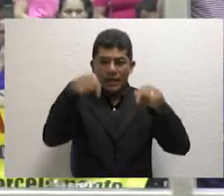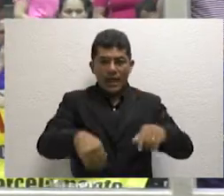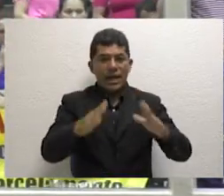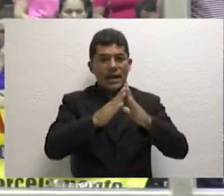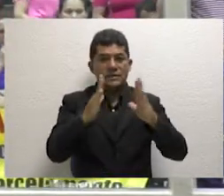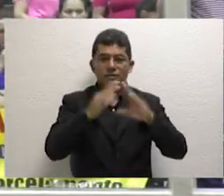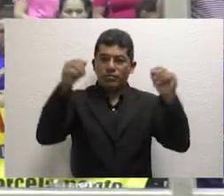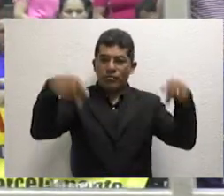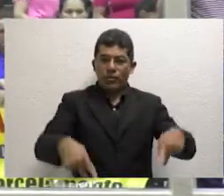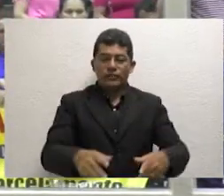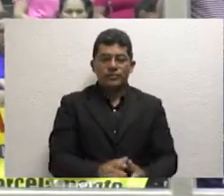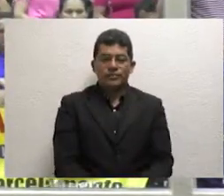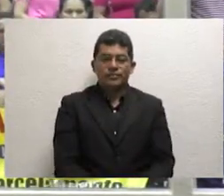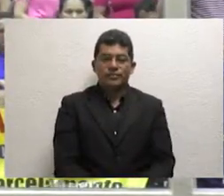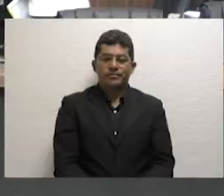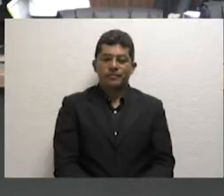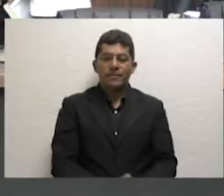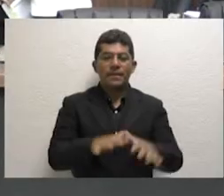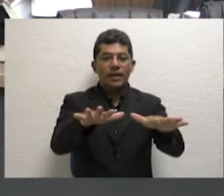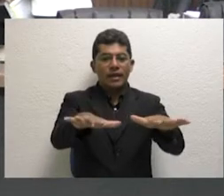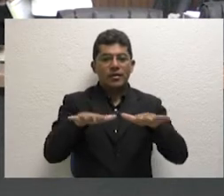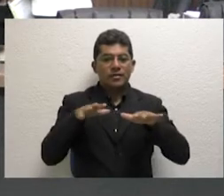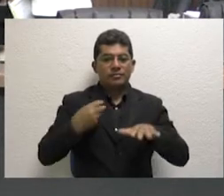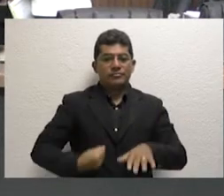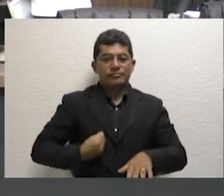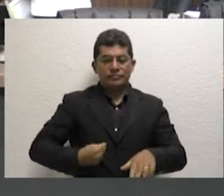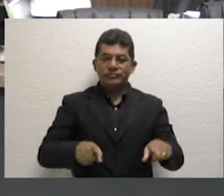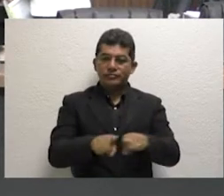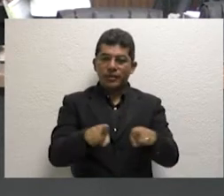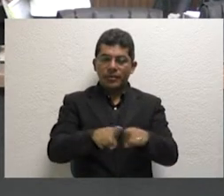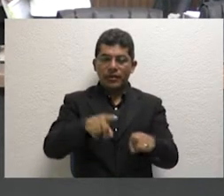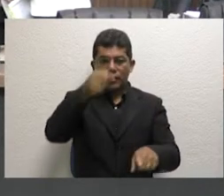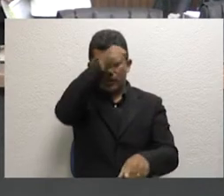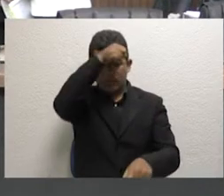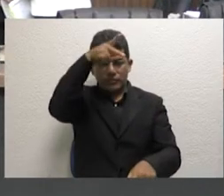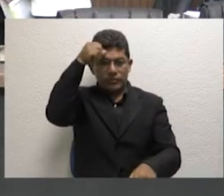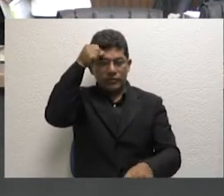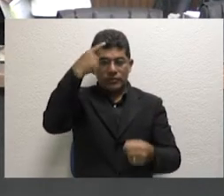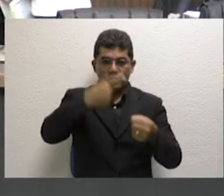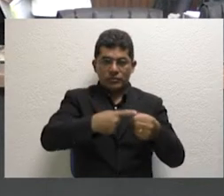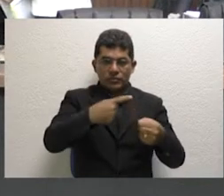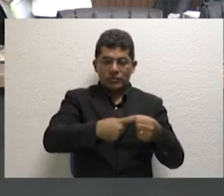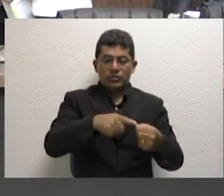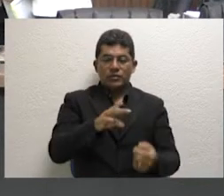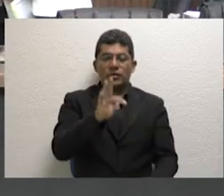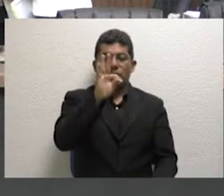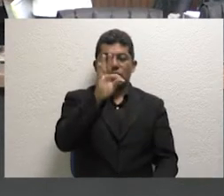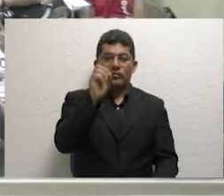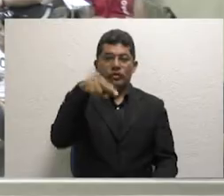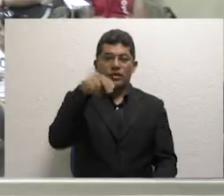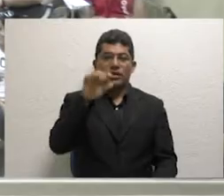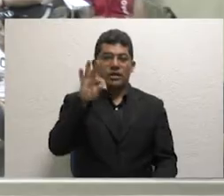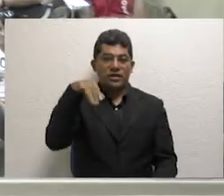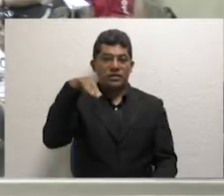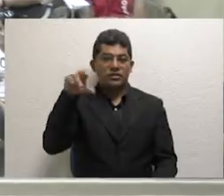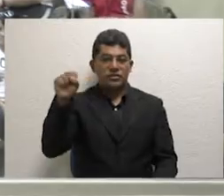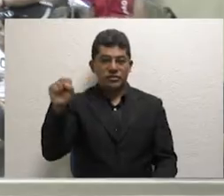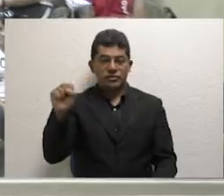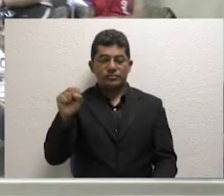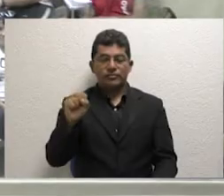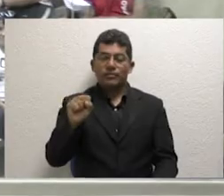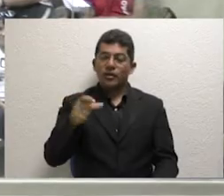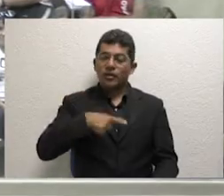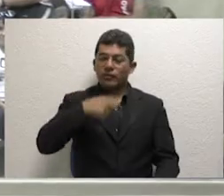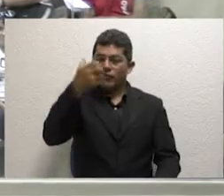registrar a presença também do prefeito do município de Tonantins que fará uso da palavra no